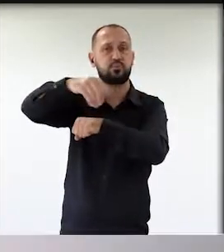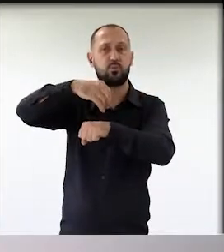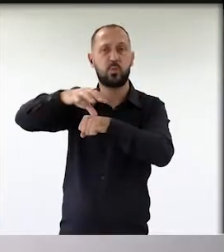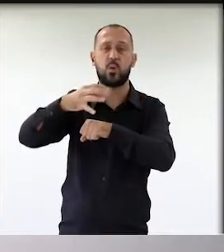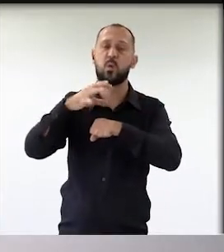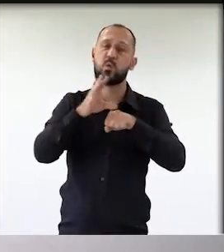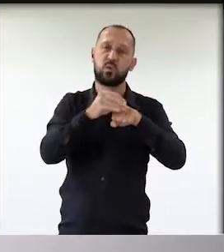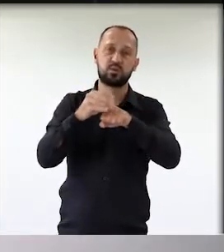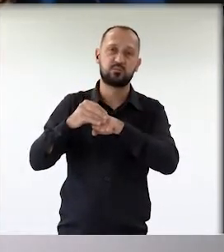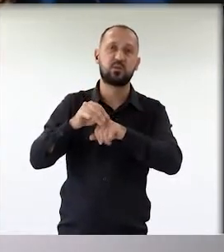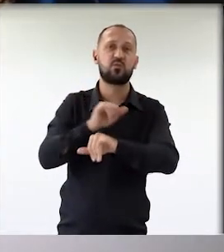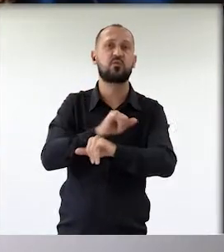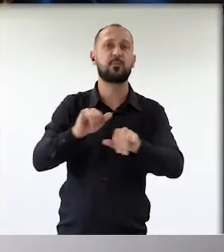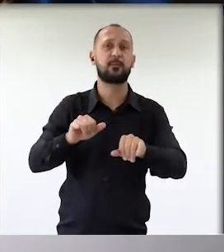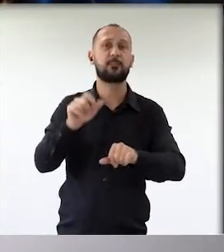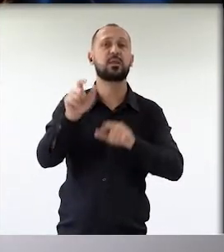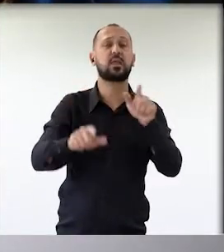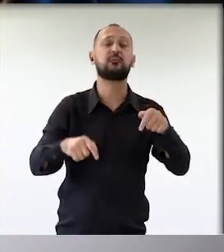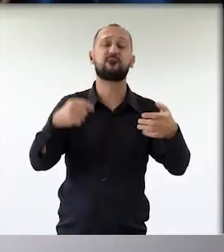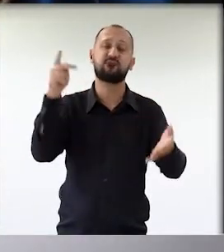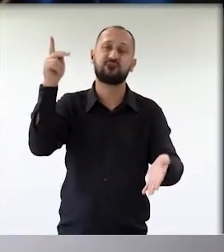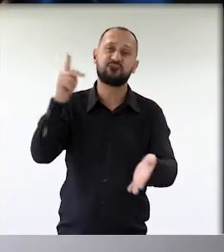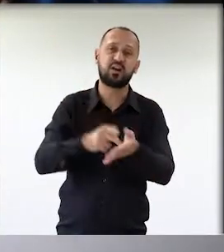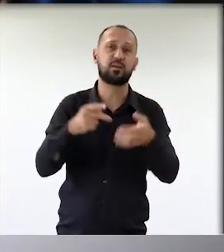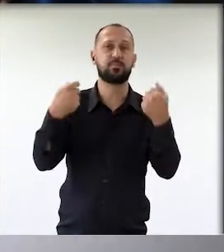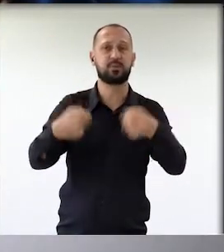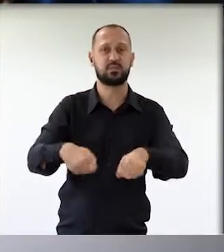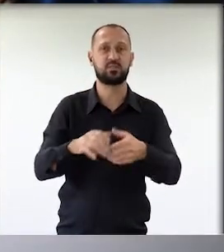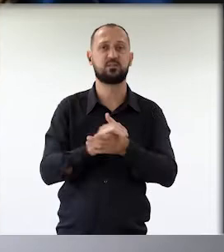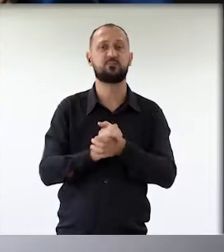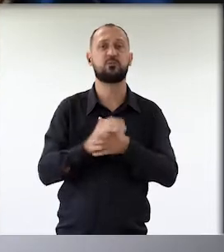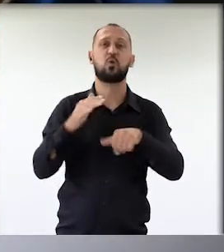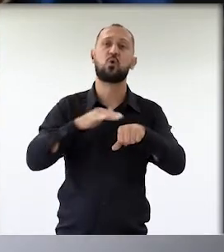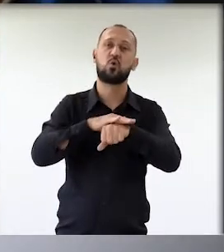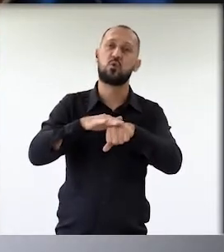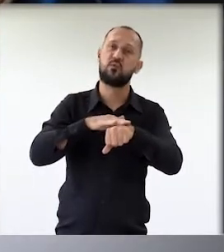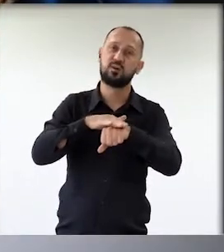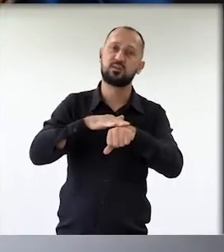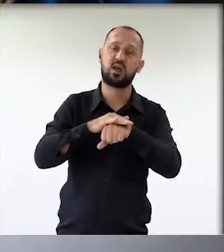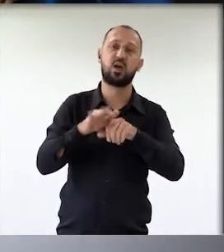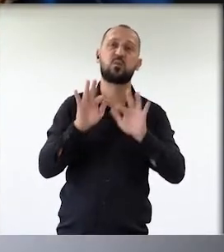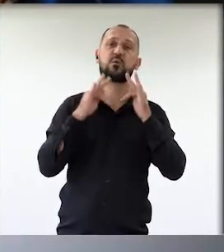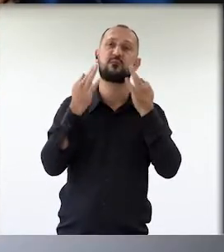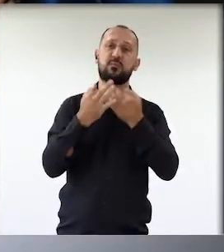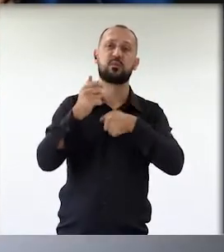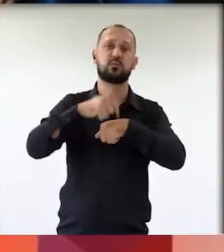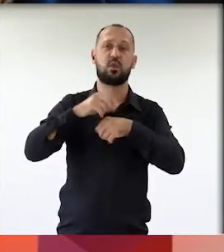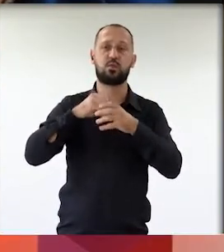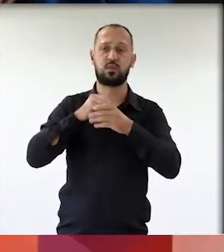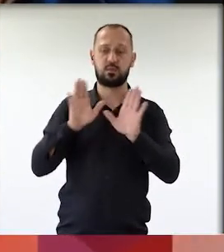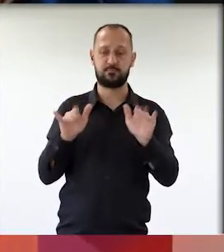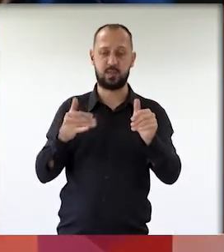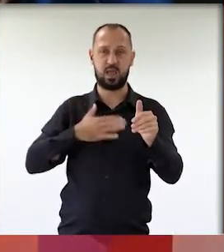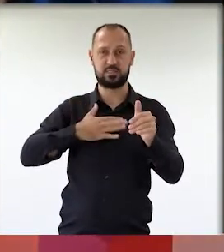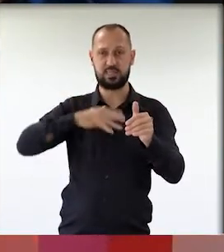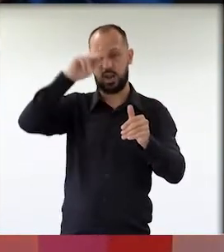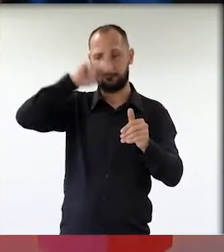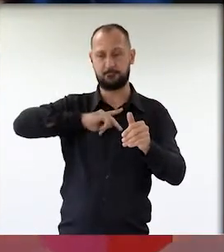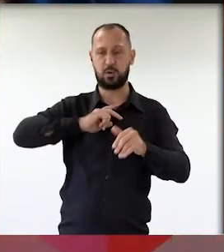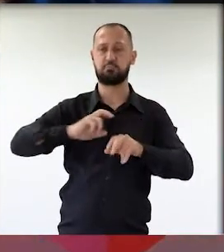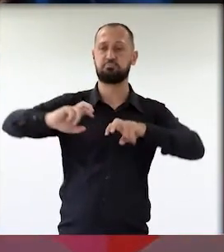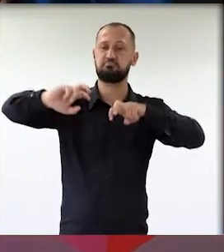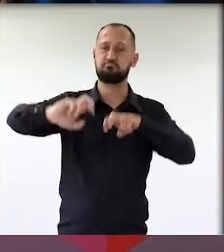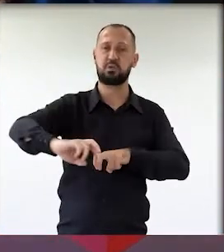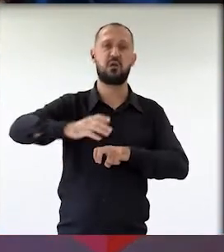o conhecimento, as informações, para quem realmente precisa. Né, conversar com uma família apenas no nosso